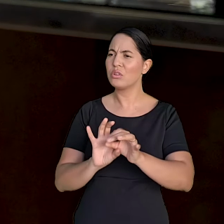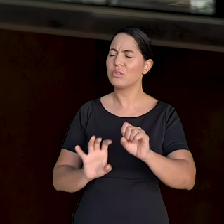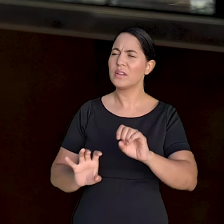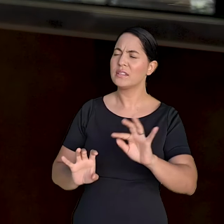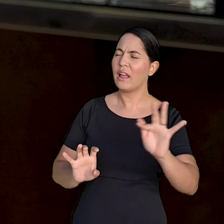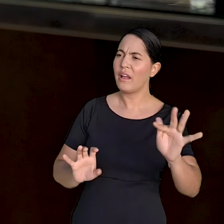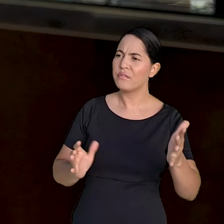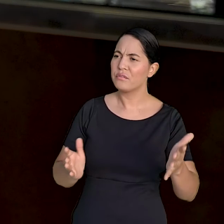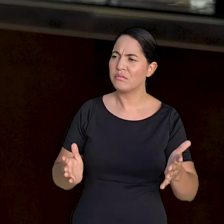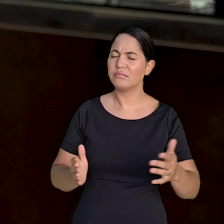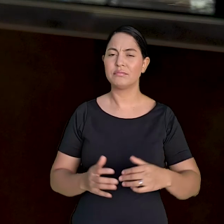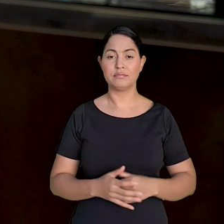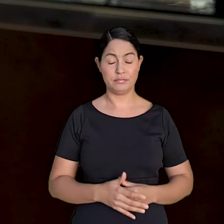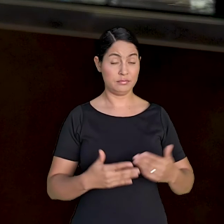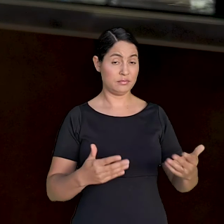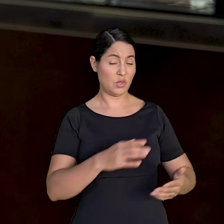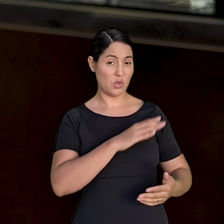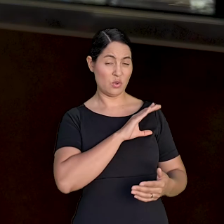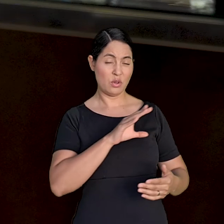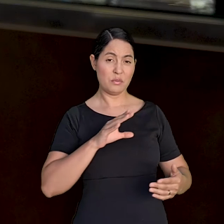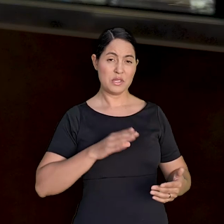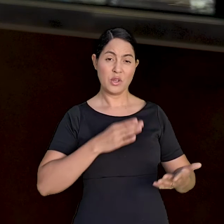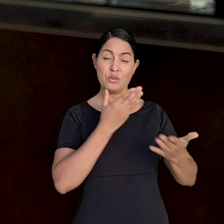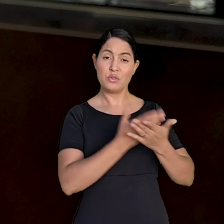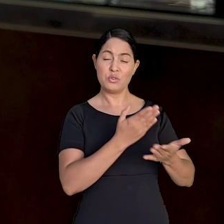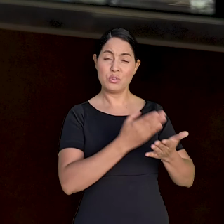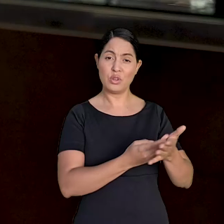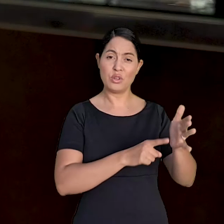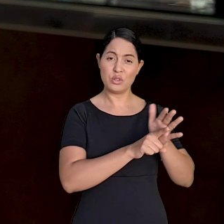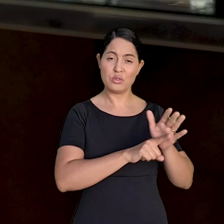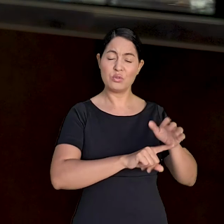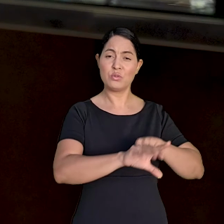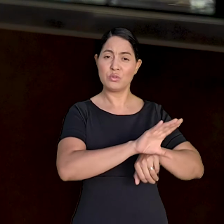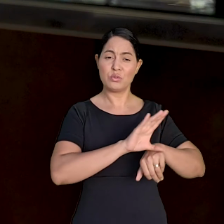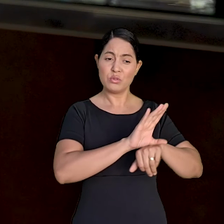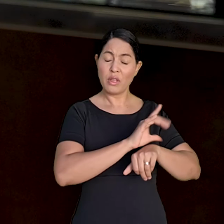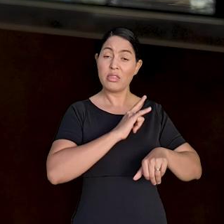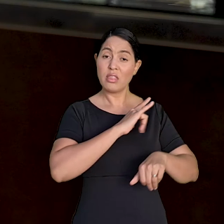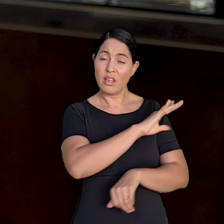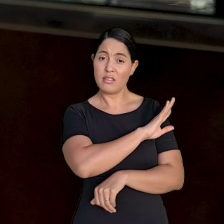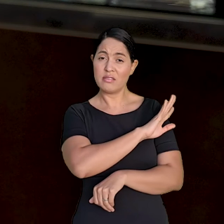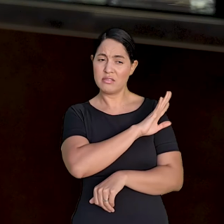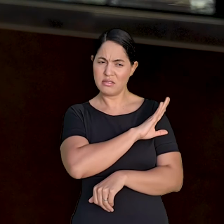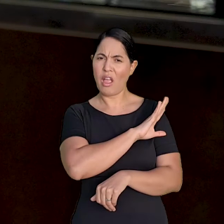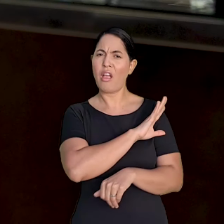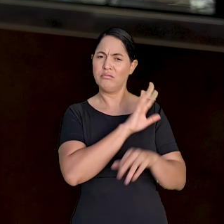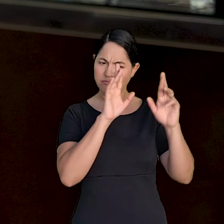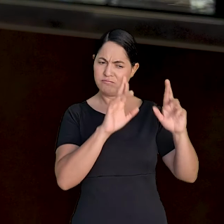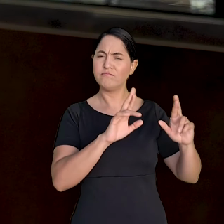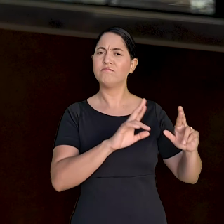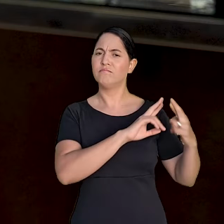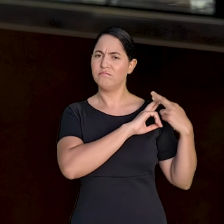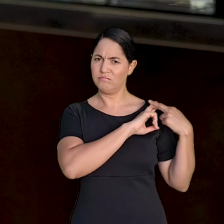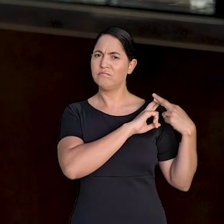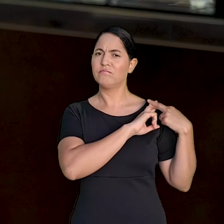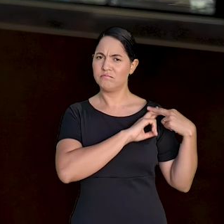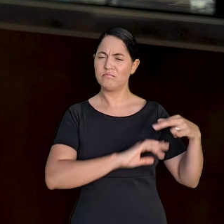o STF? A Comissão Nacional de Estudos Constitucionais assegura rigor técnico e